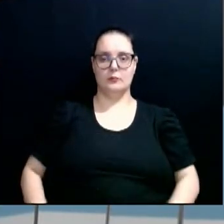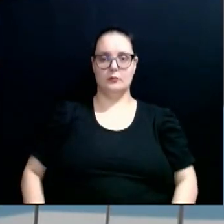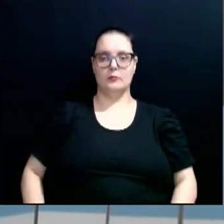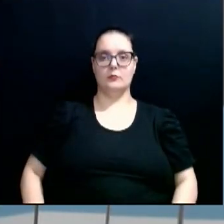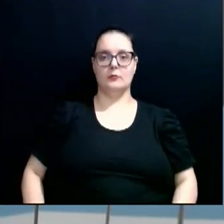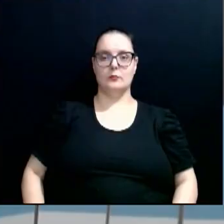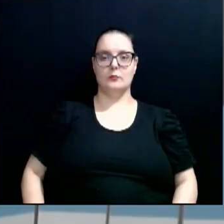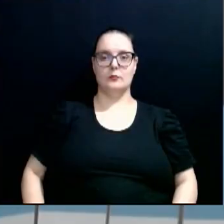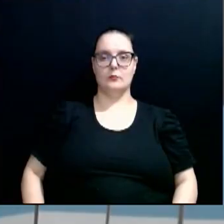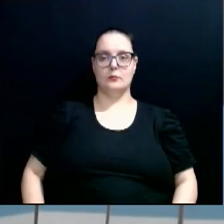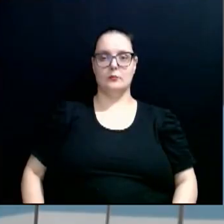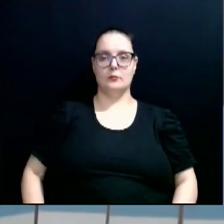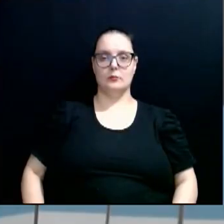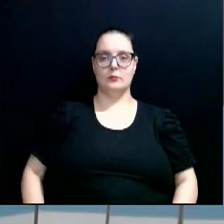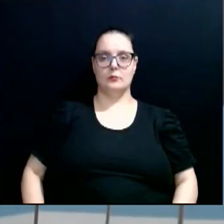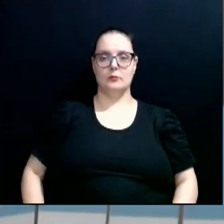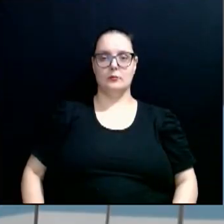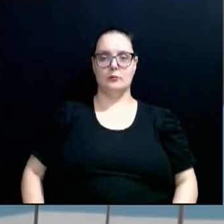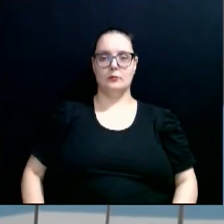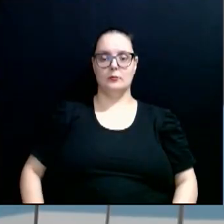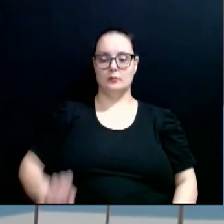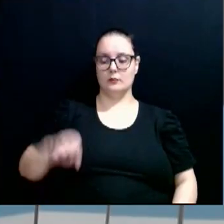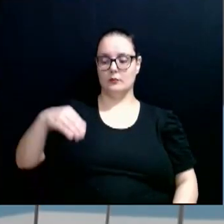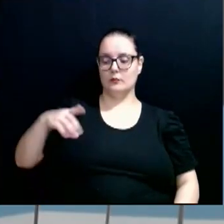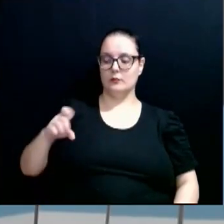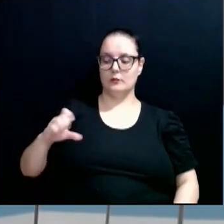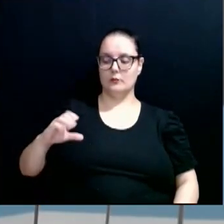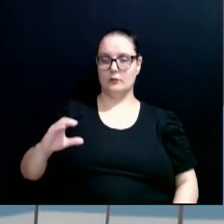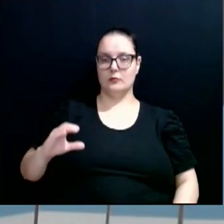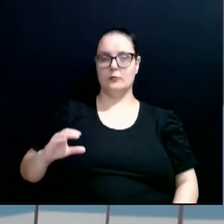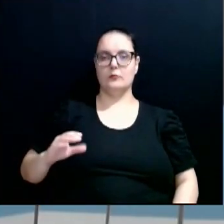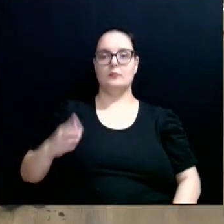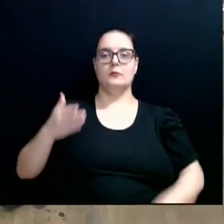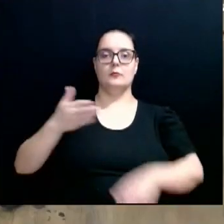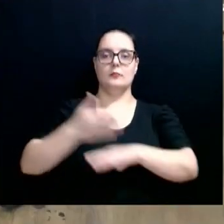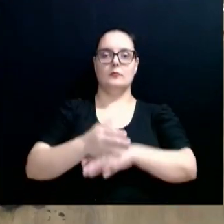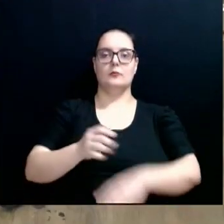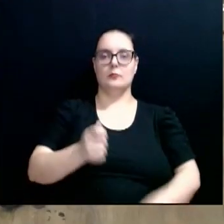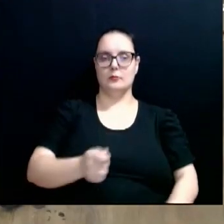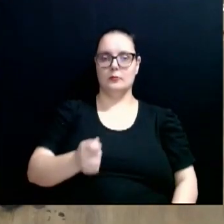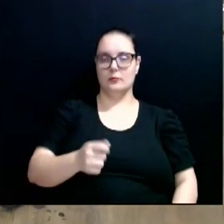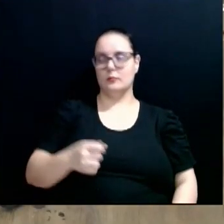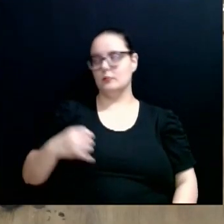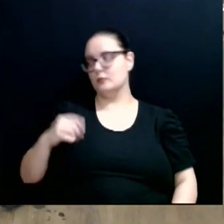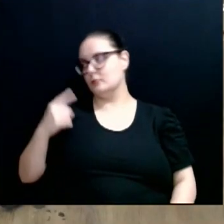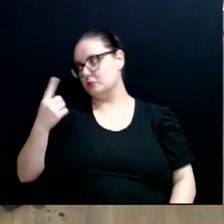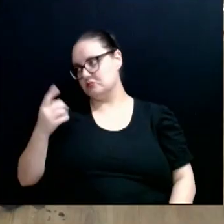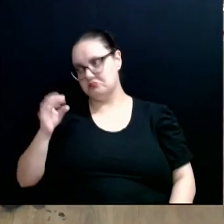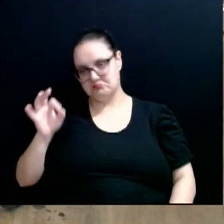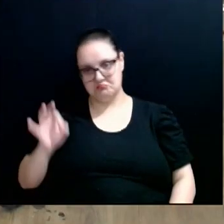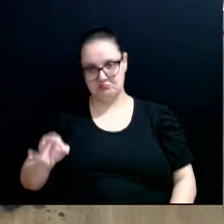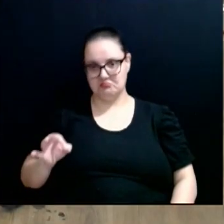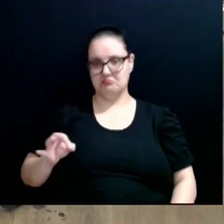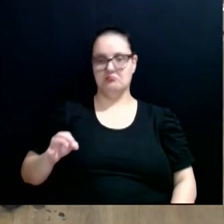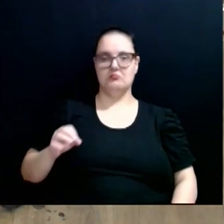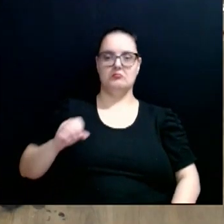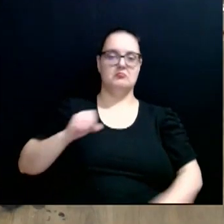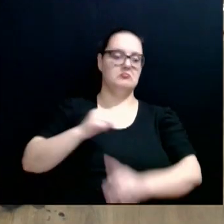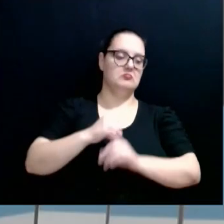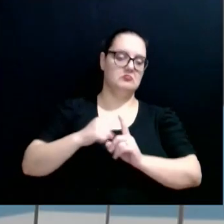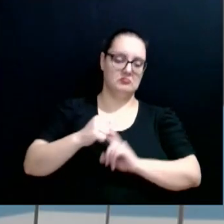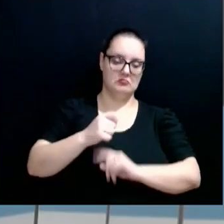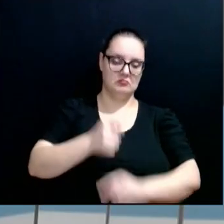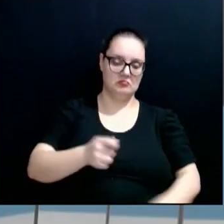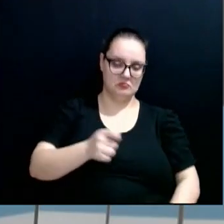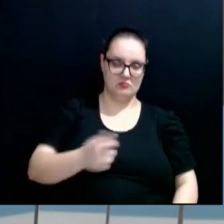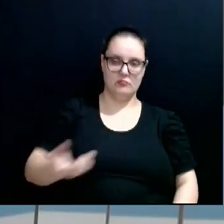e a INDEC passa a ser sócia. Se é 1% de sociedade, eu conheço